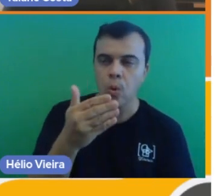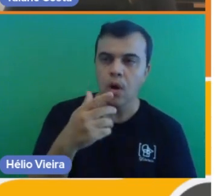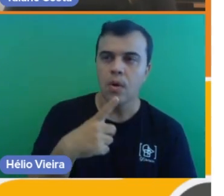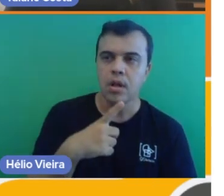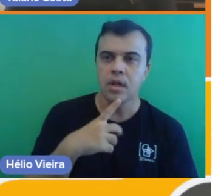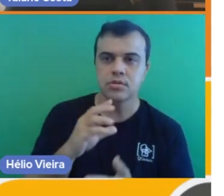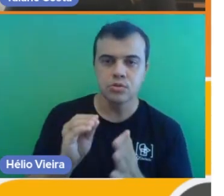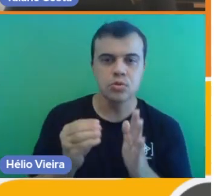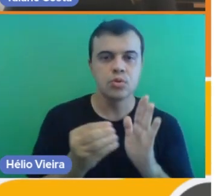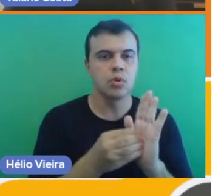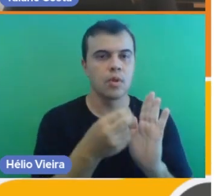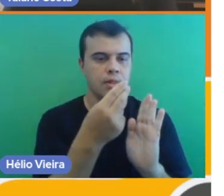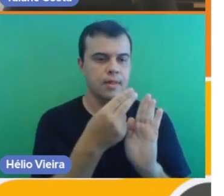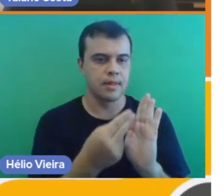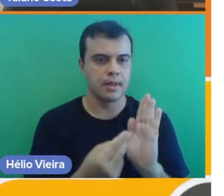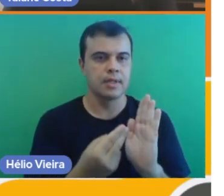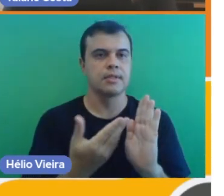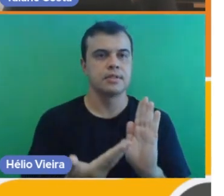aplicaram no desenho,